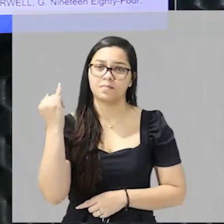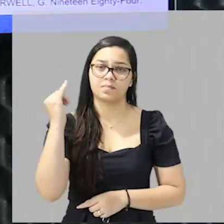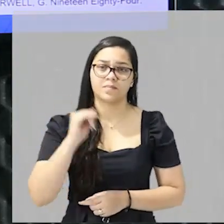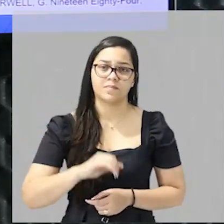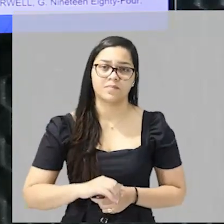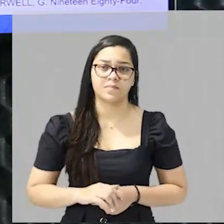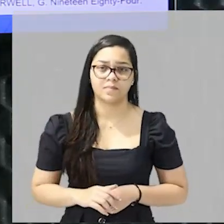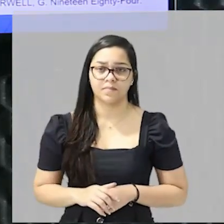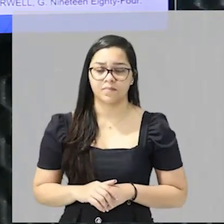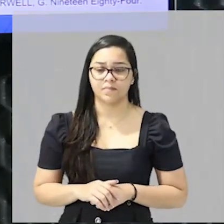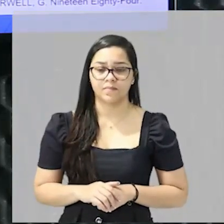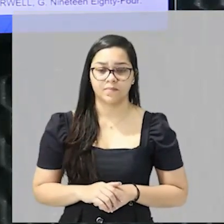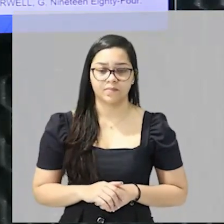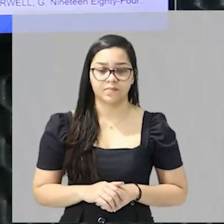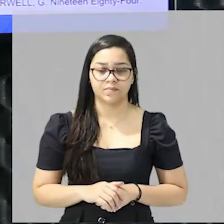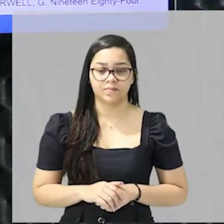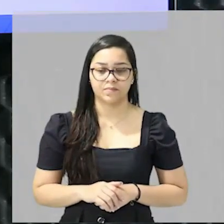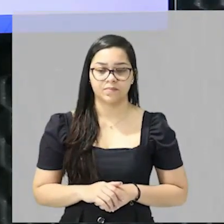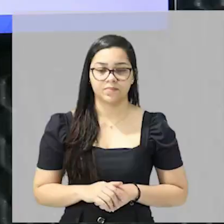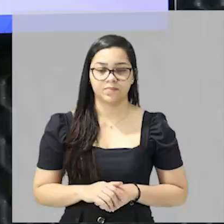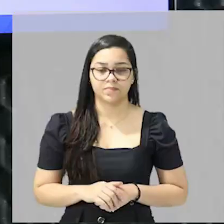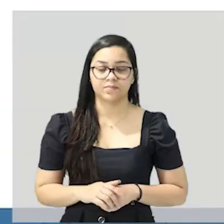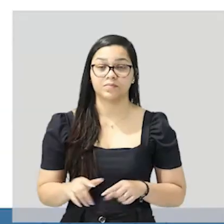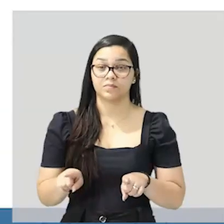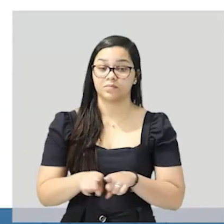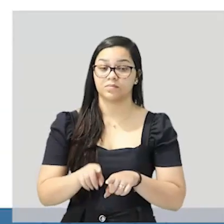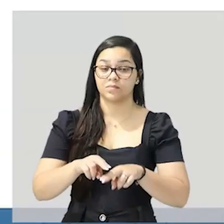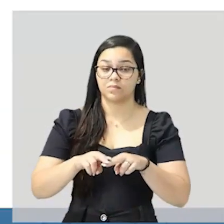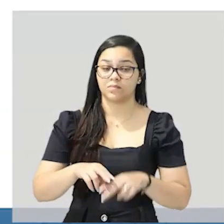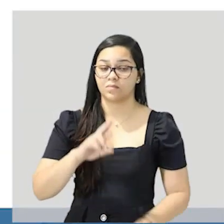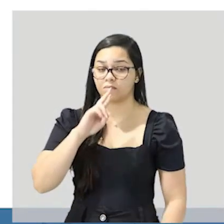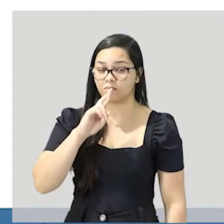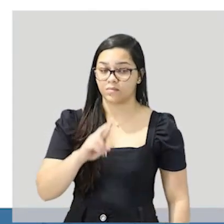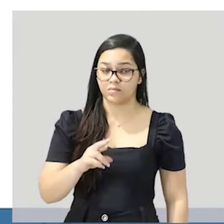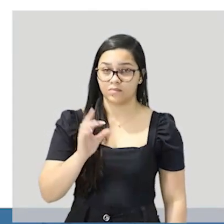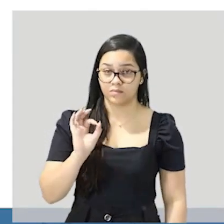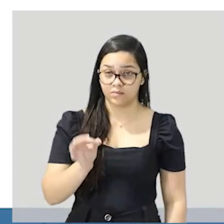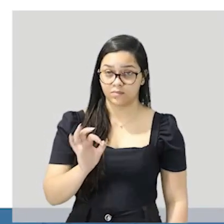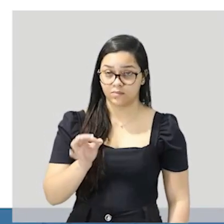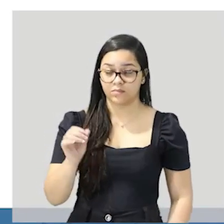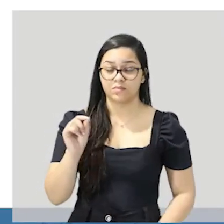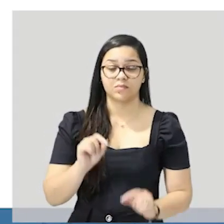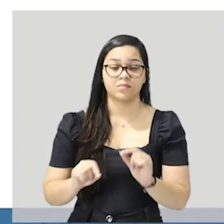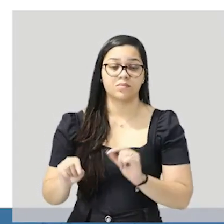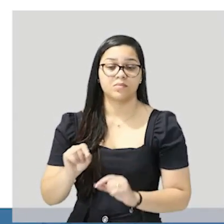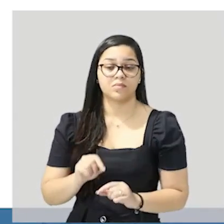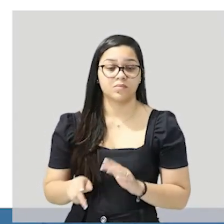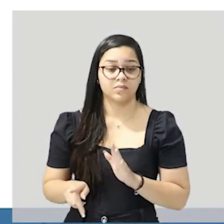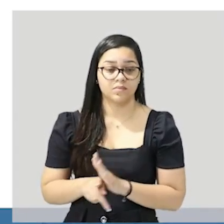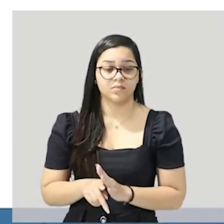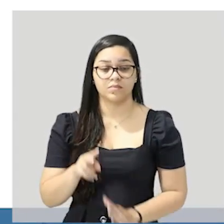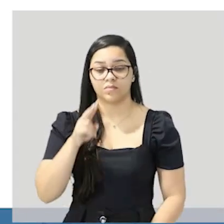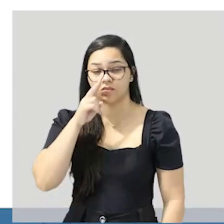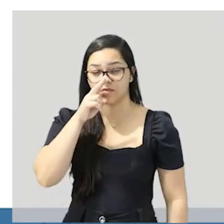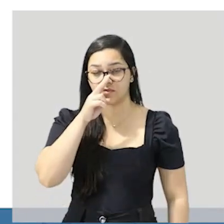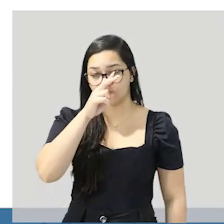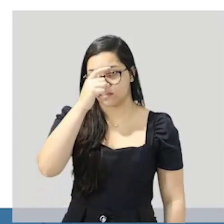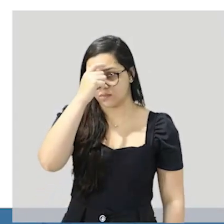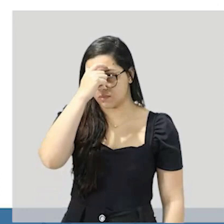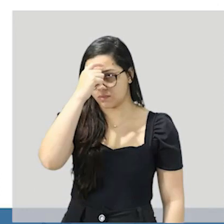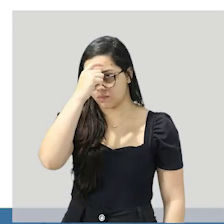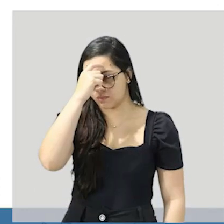memory, registro e memória. Então, a resposta correta é justamente nesse poder da memória e